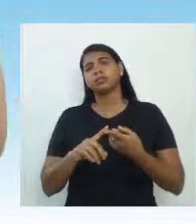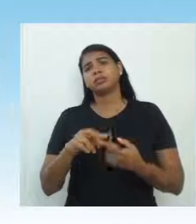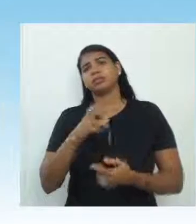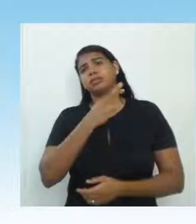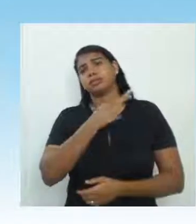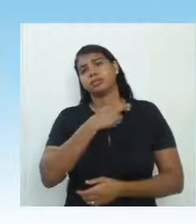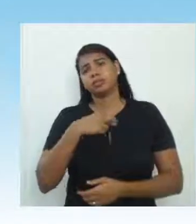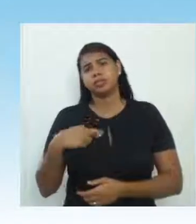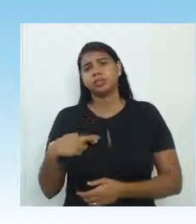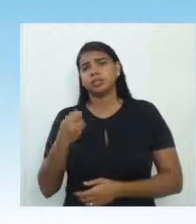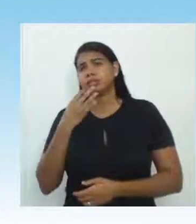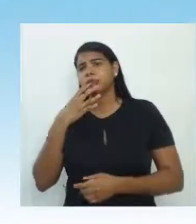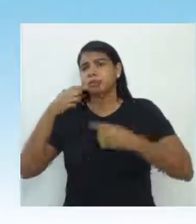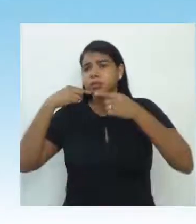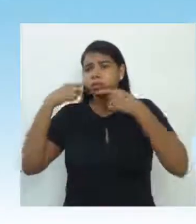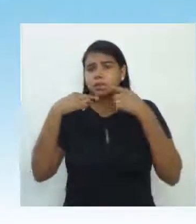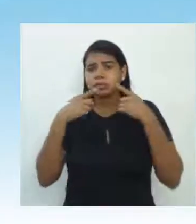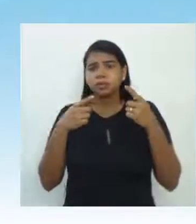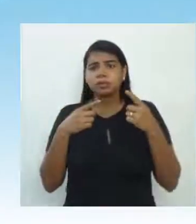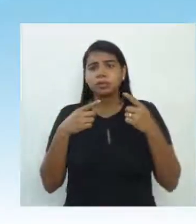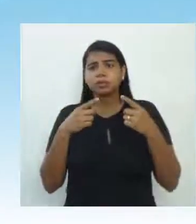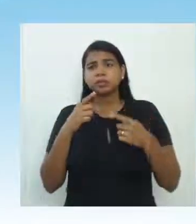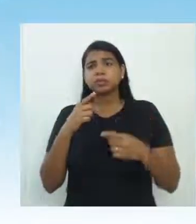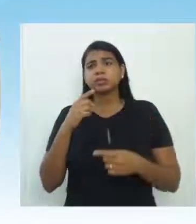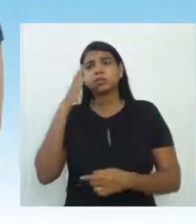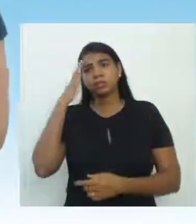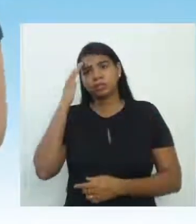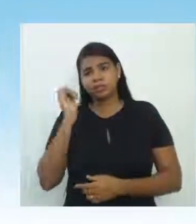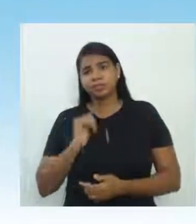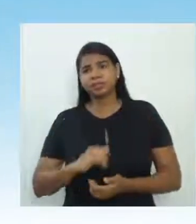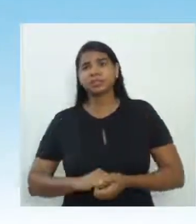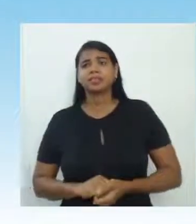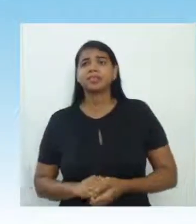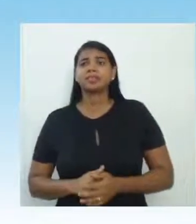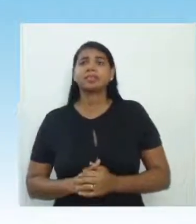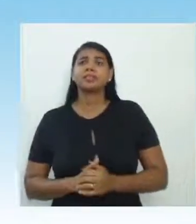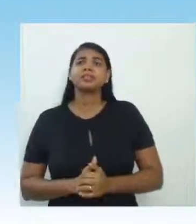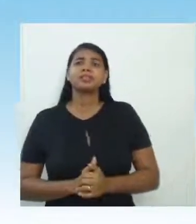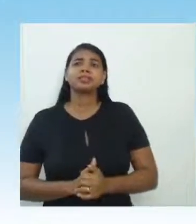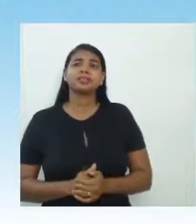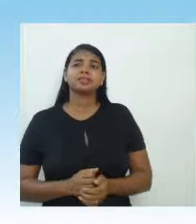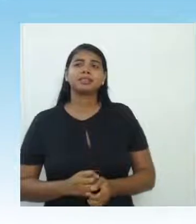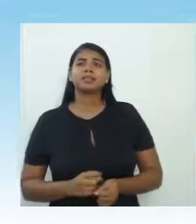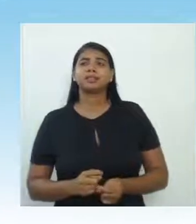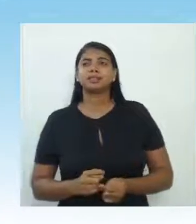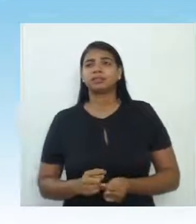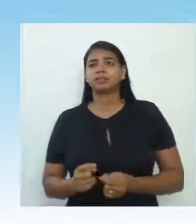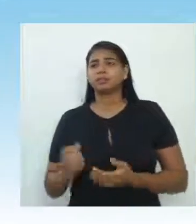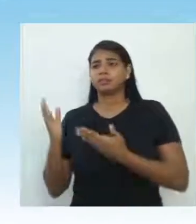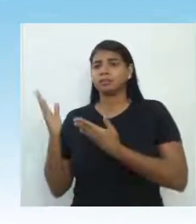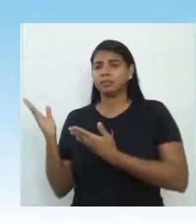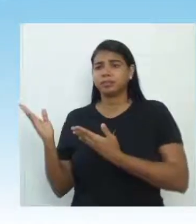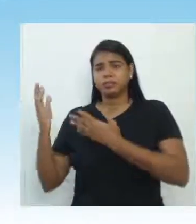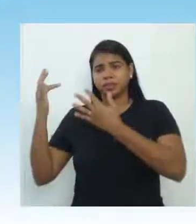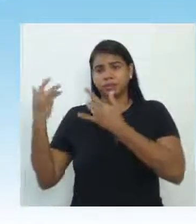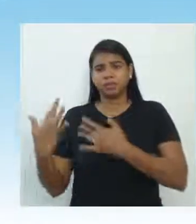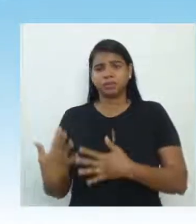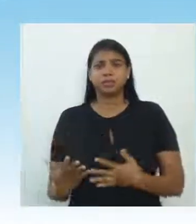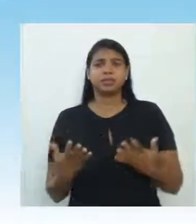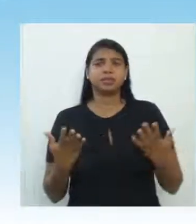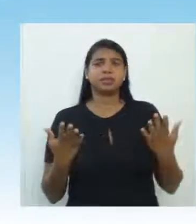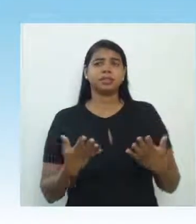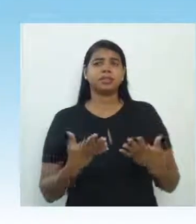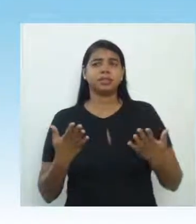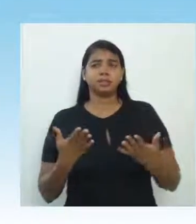religião é bom para se discutir com quem tem bom senso. E é importante salientar uma palavra que a professora vai explicar agora: o Estado